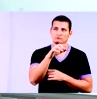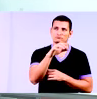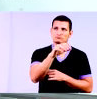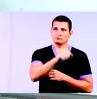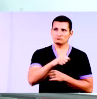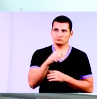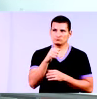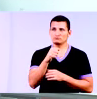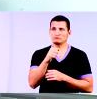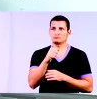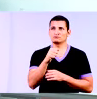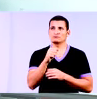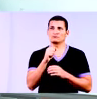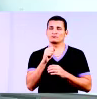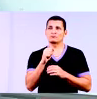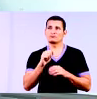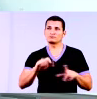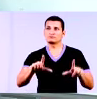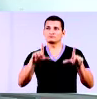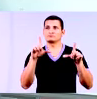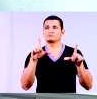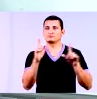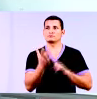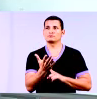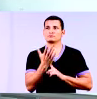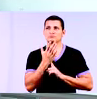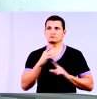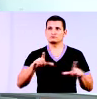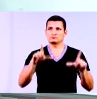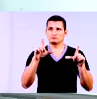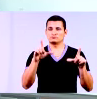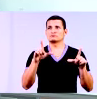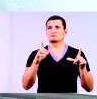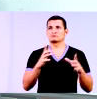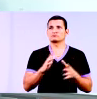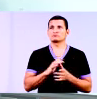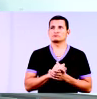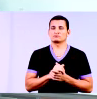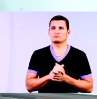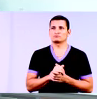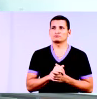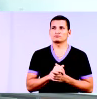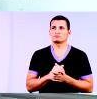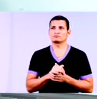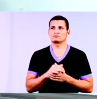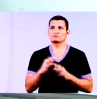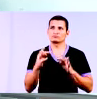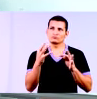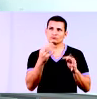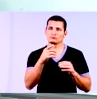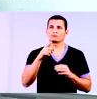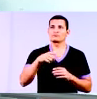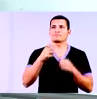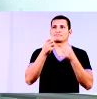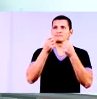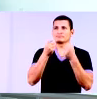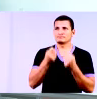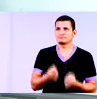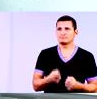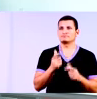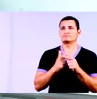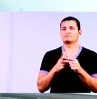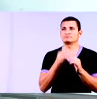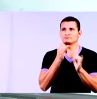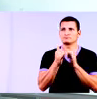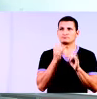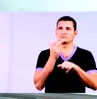e mostra o resultado disso na tela, no monitor, se eu quiser editar. Tudo isso é muito pesado, porque a informação de